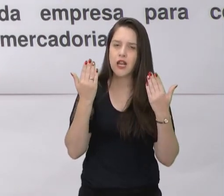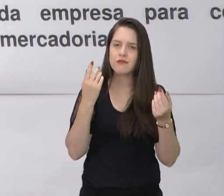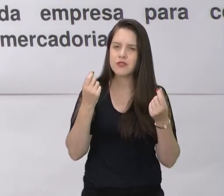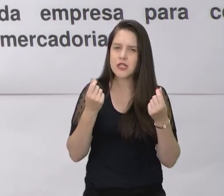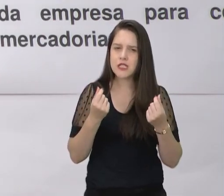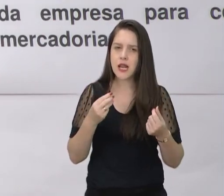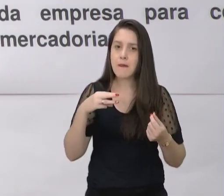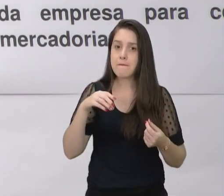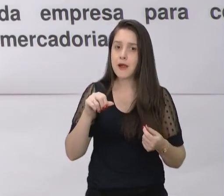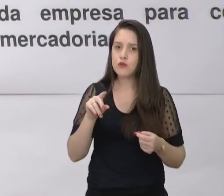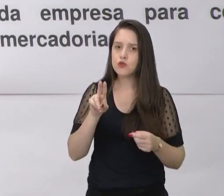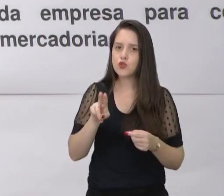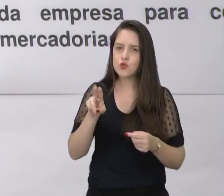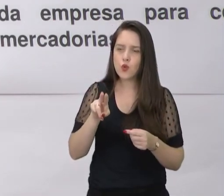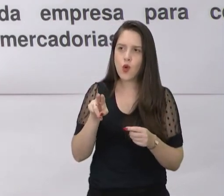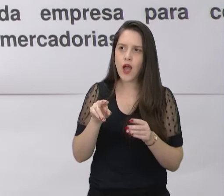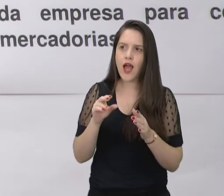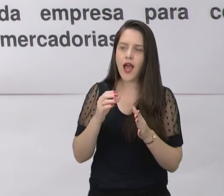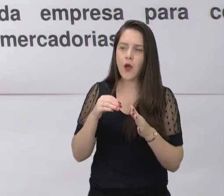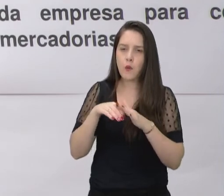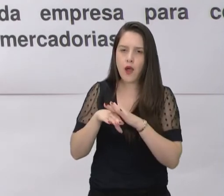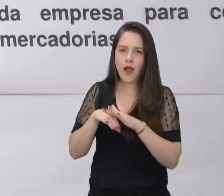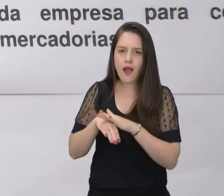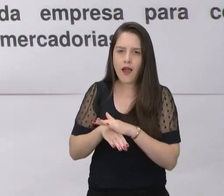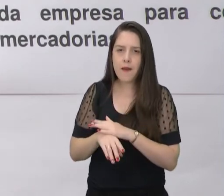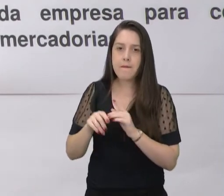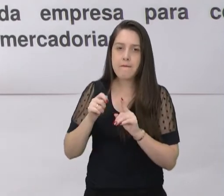utilizou sua reserva ao longo dos meses e não